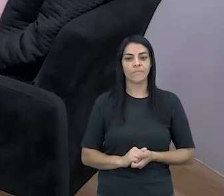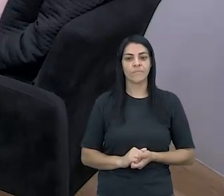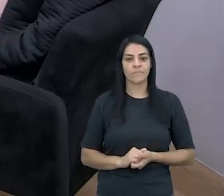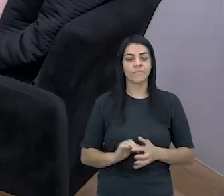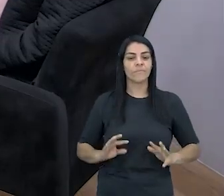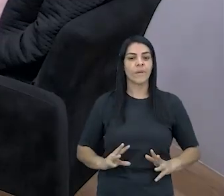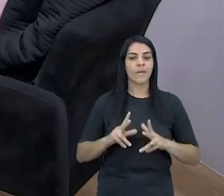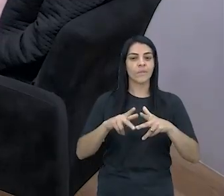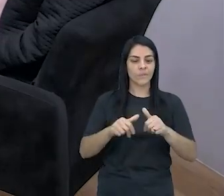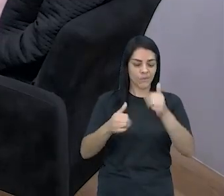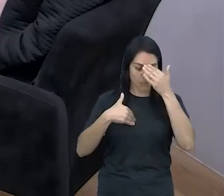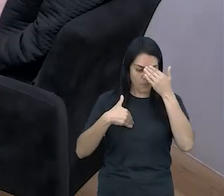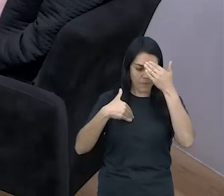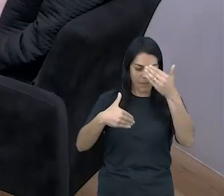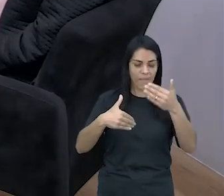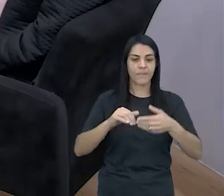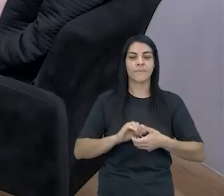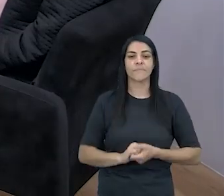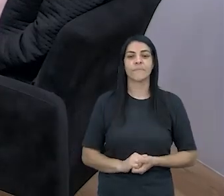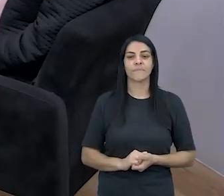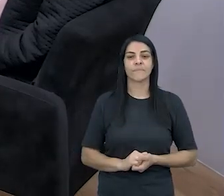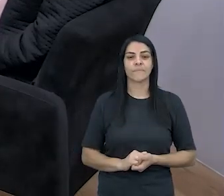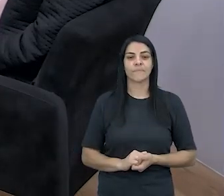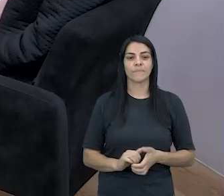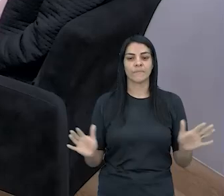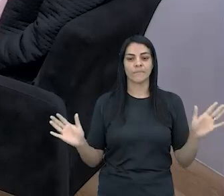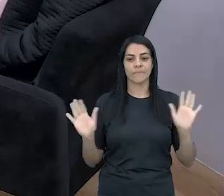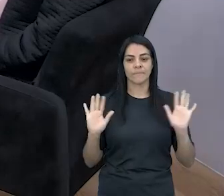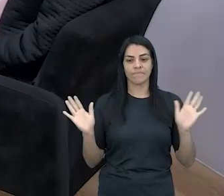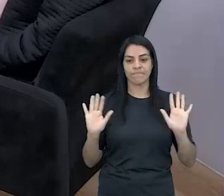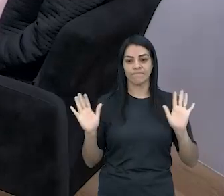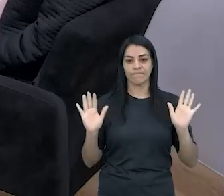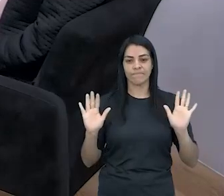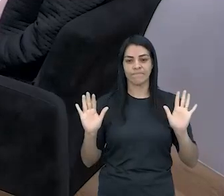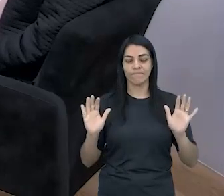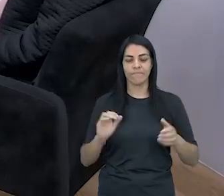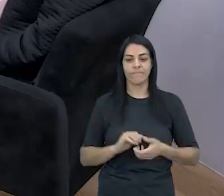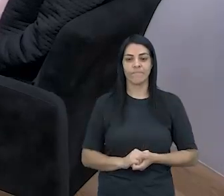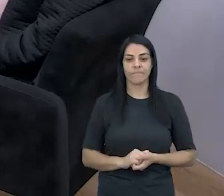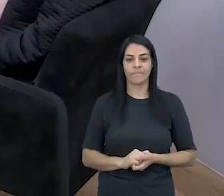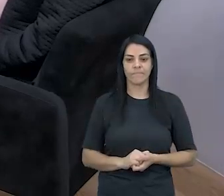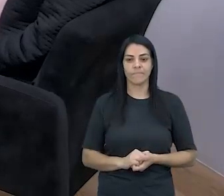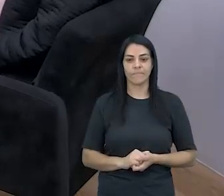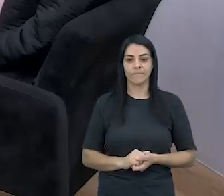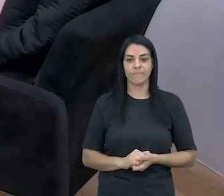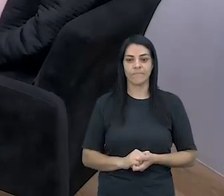equipe Obrigada total. a todos. Aí. Muito obrigado. Até mais. Tudo de bom. Dá